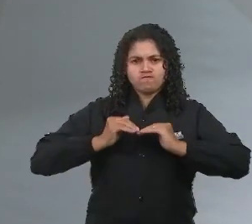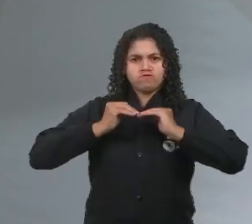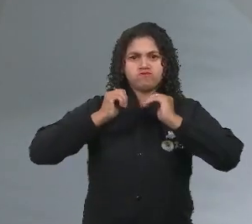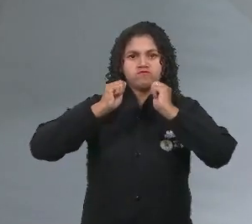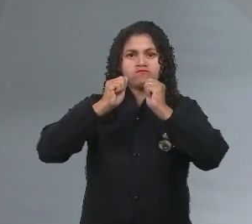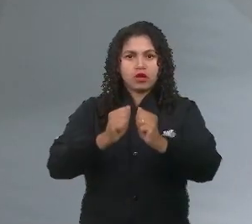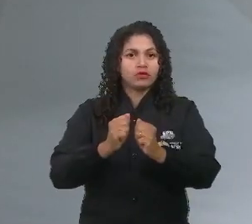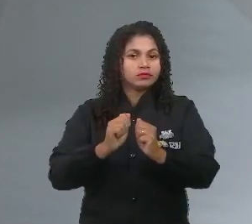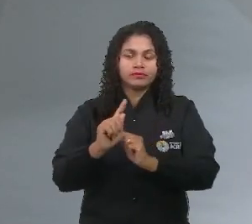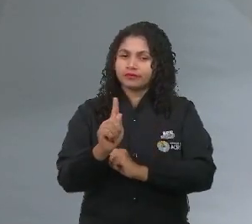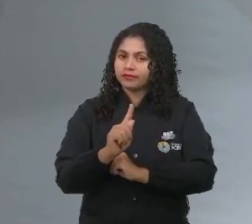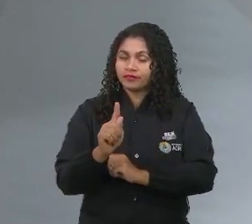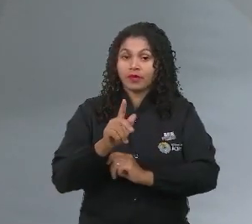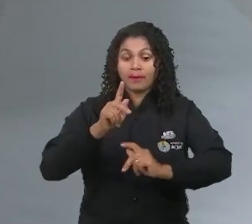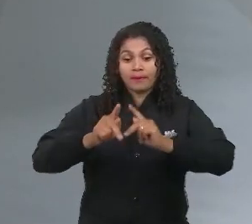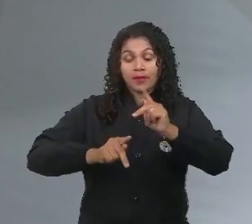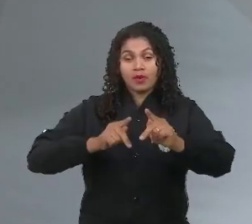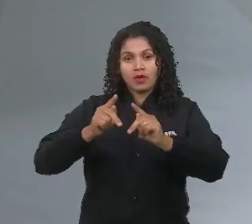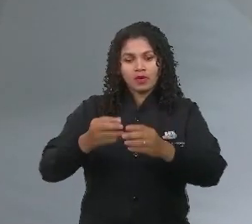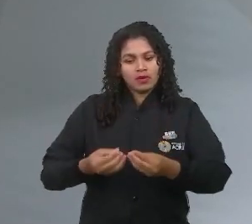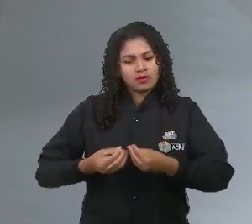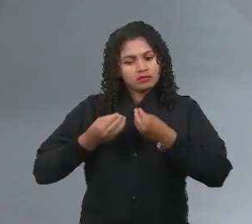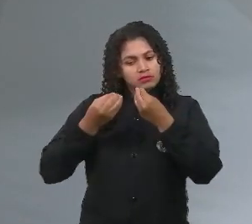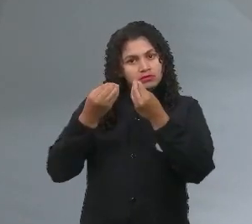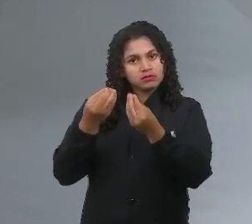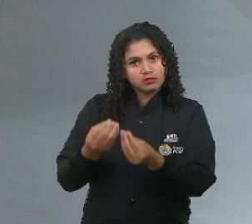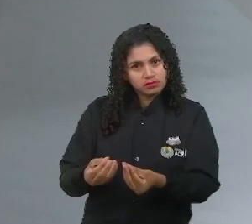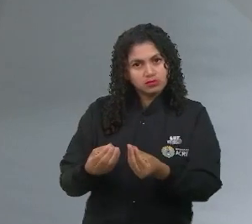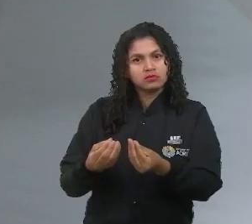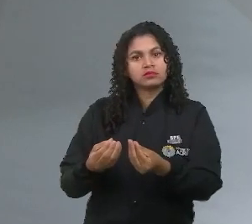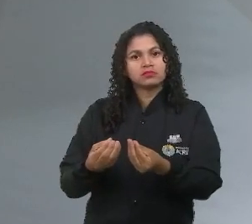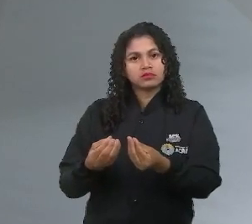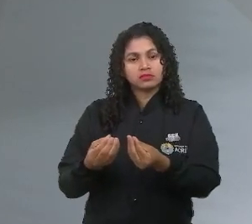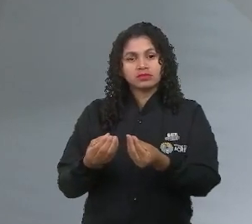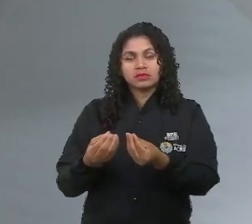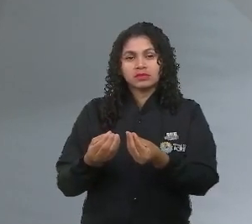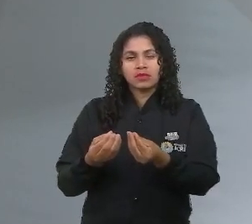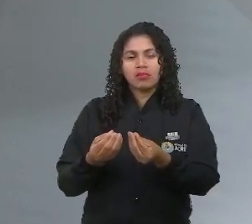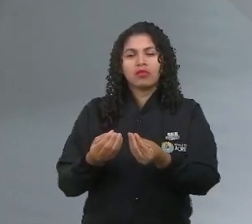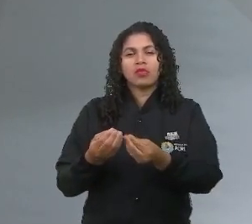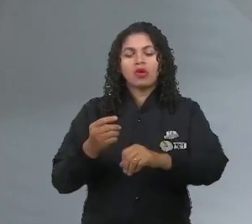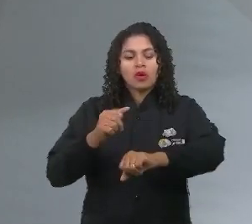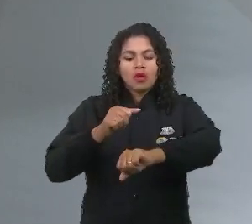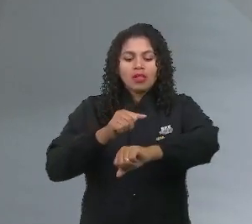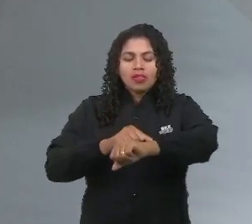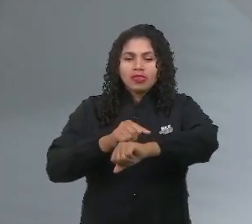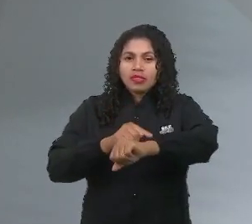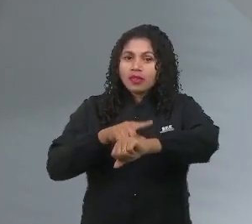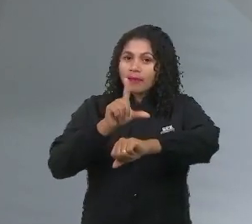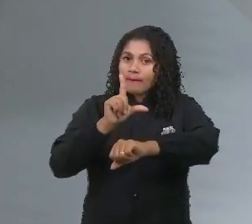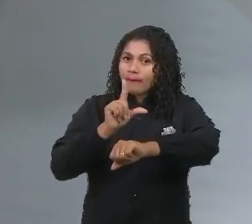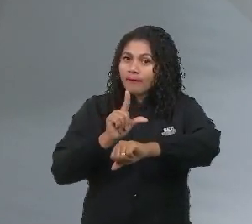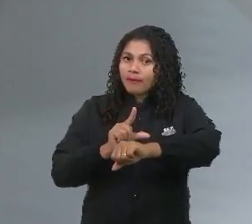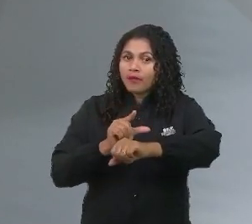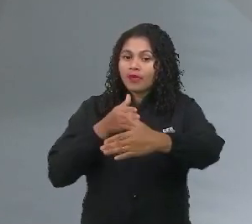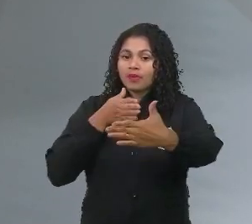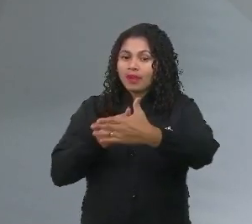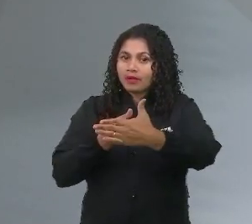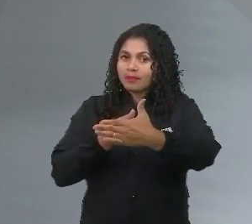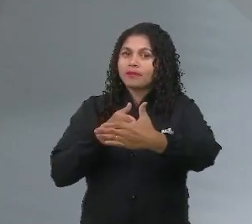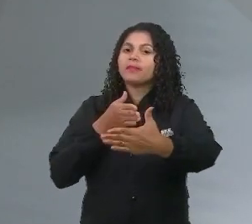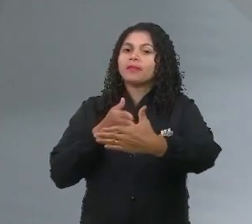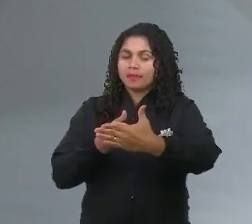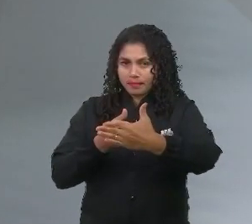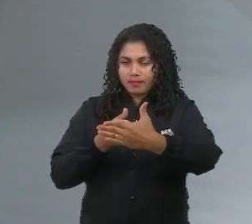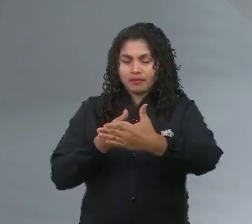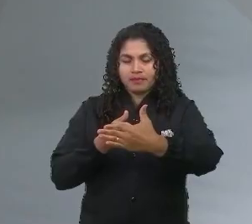população delegou a ele de forma temporária. Todos os cargos eletivos, eles